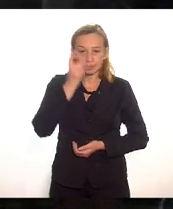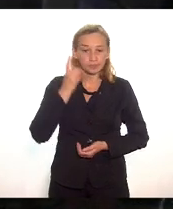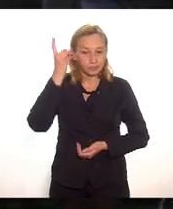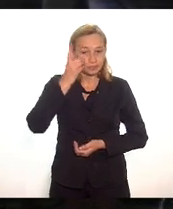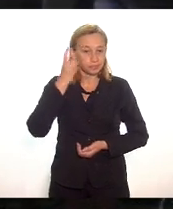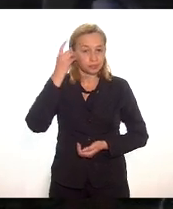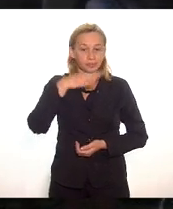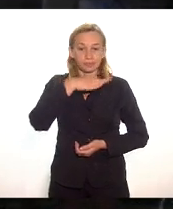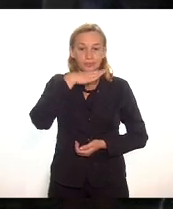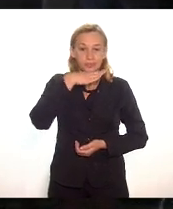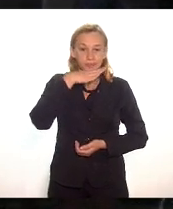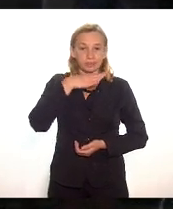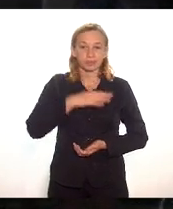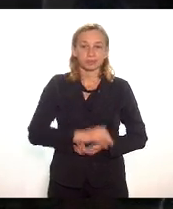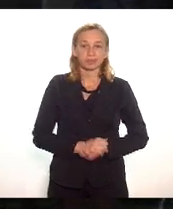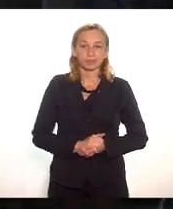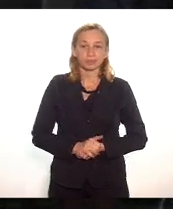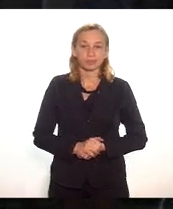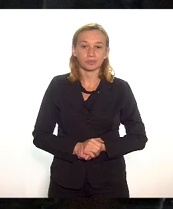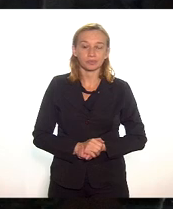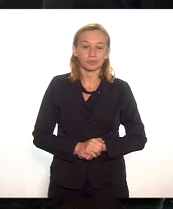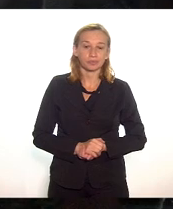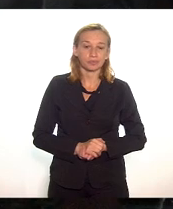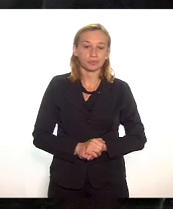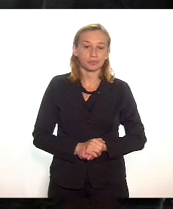Deputado Chiquinho da Mangueira.